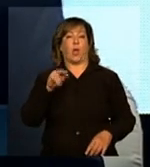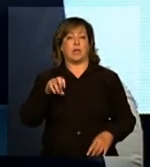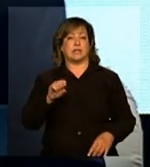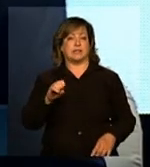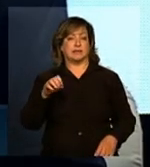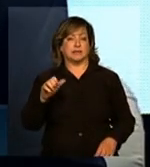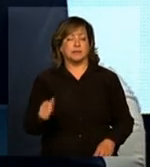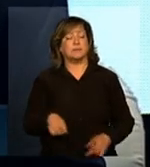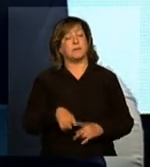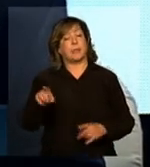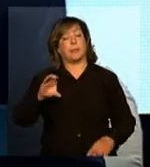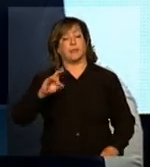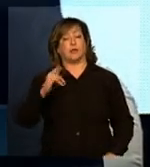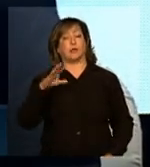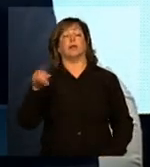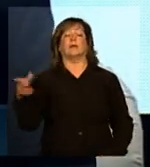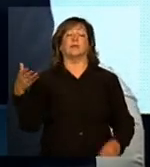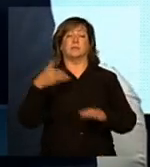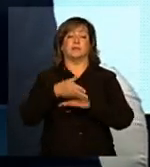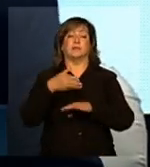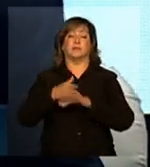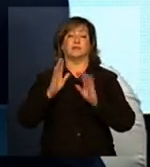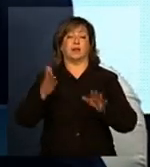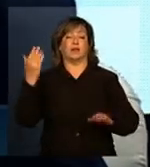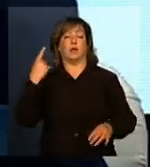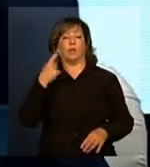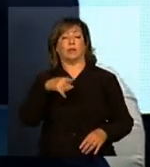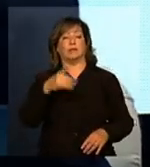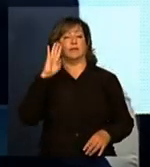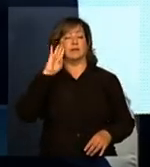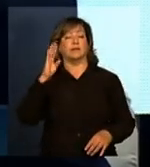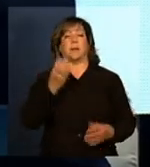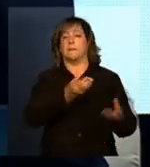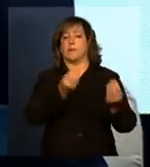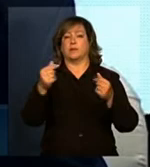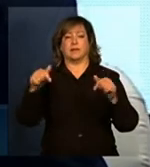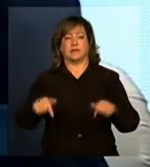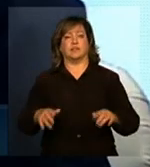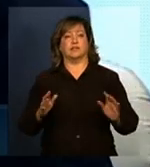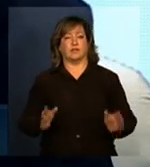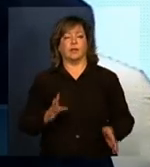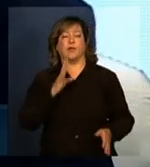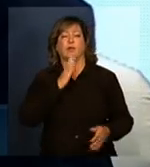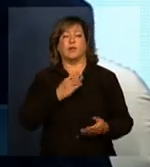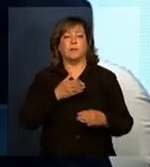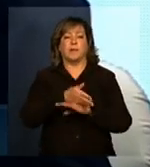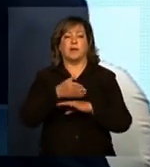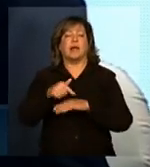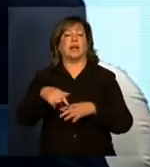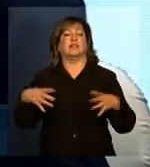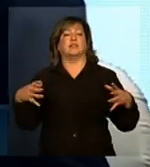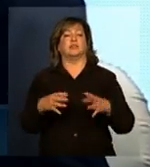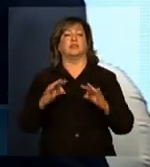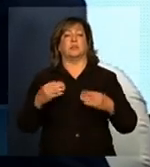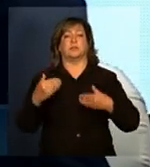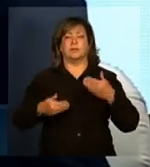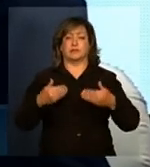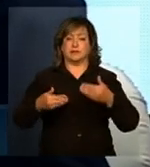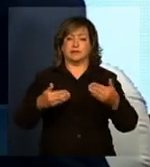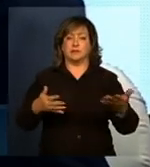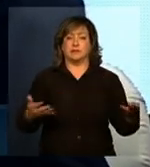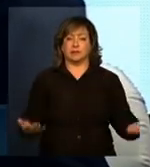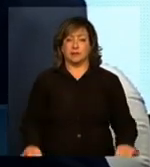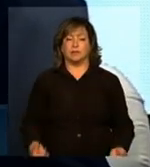Conceia. E o Chico participou, foi um dos que, como muitos aqui, participaram de todo esse processo. Então,